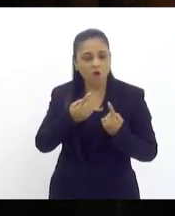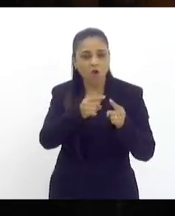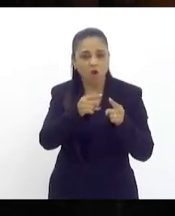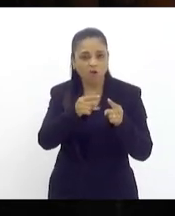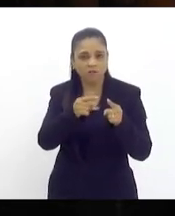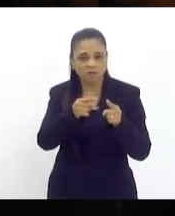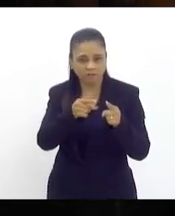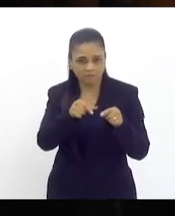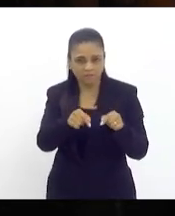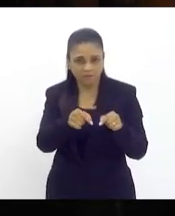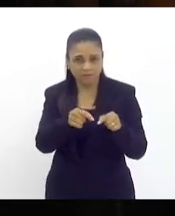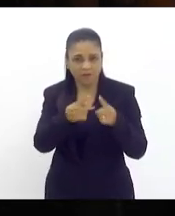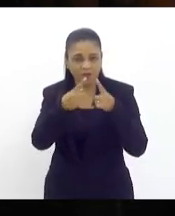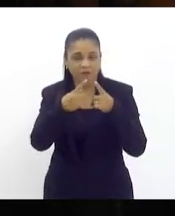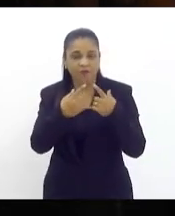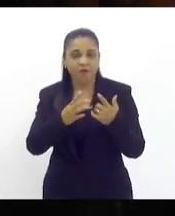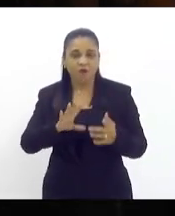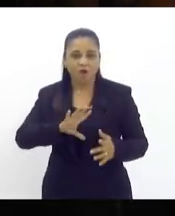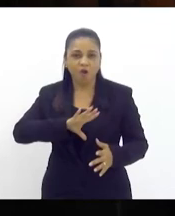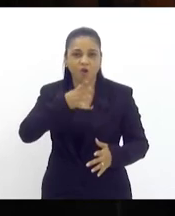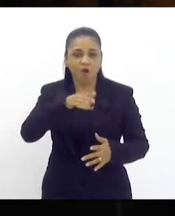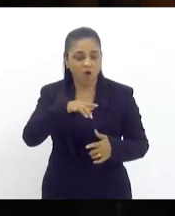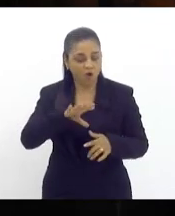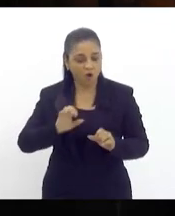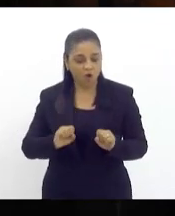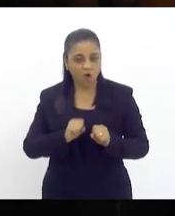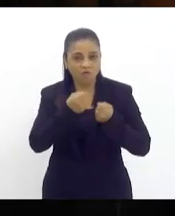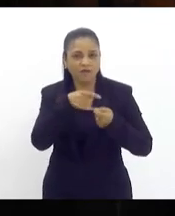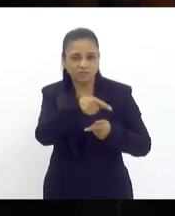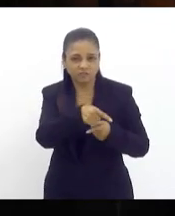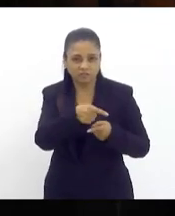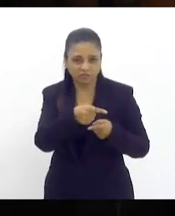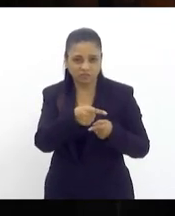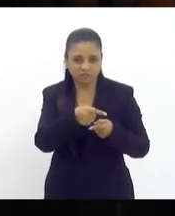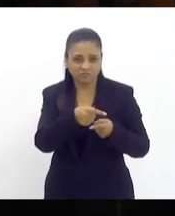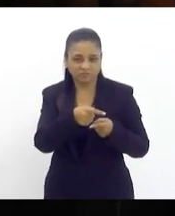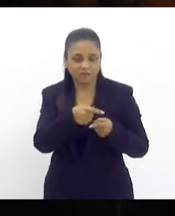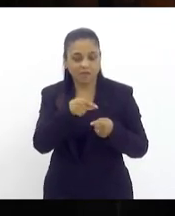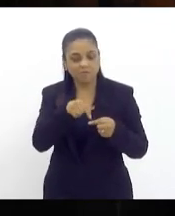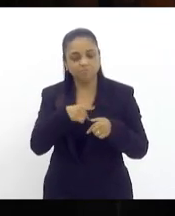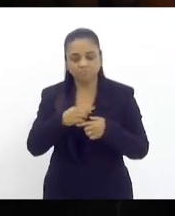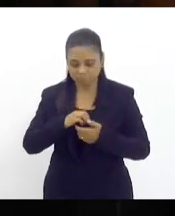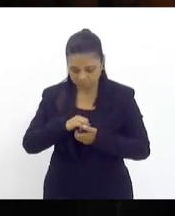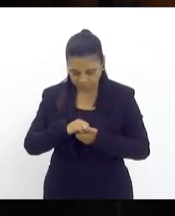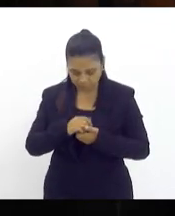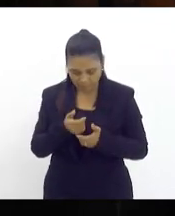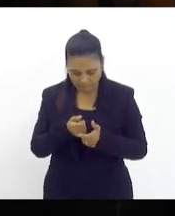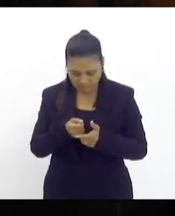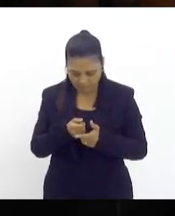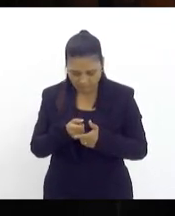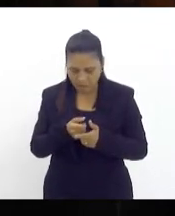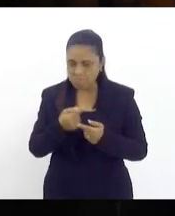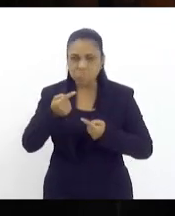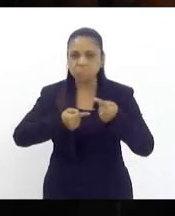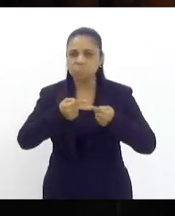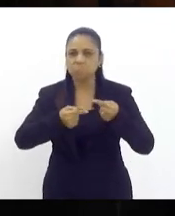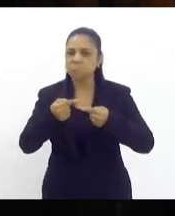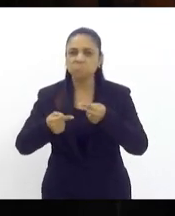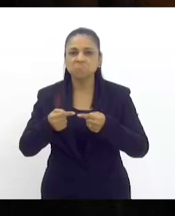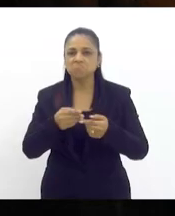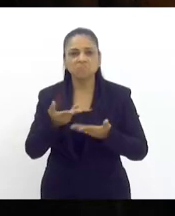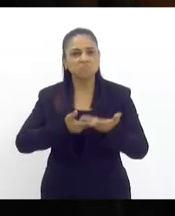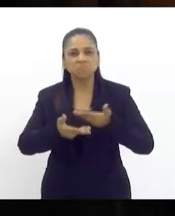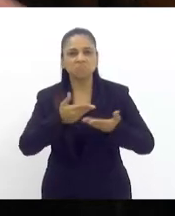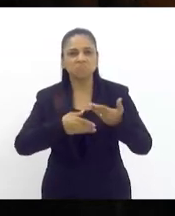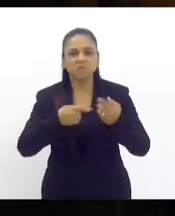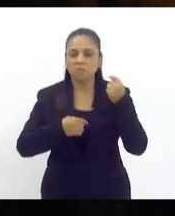ele tava o tempo inteiro cumprindo tabela de cabecinha baixa sem participar da discussão olhando no celular e entrando por